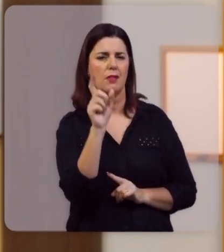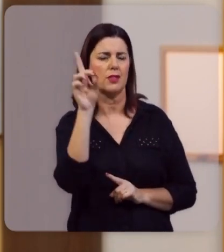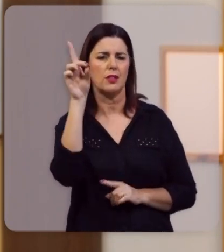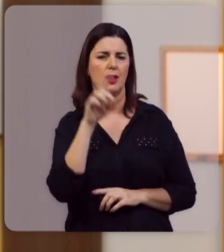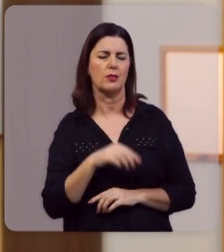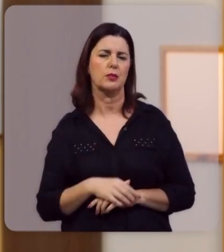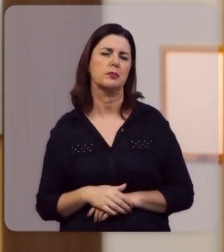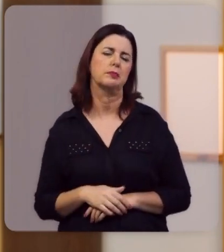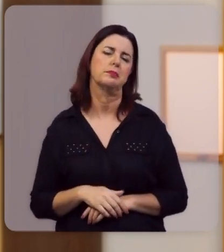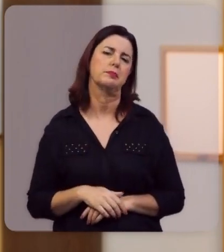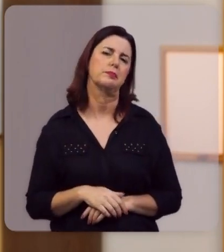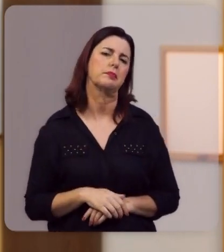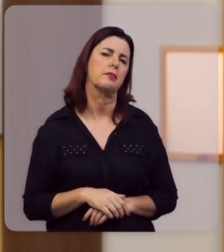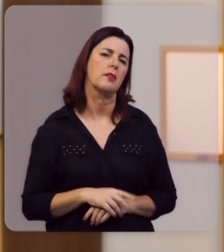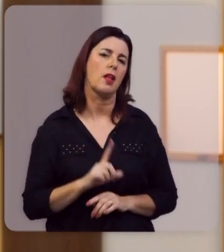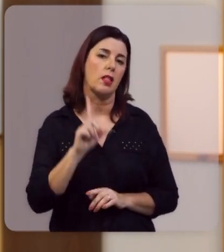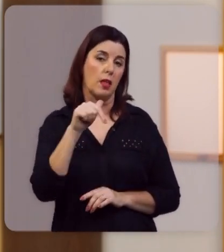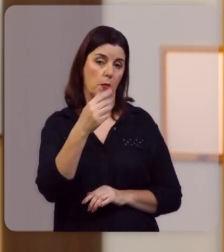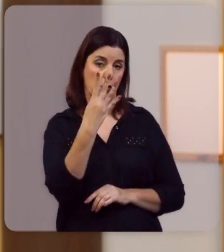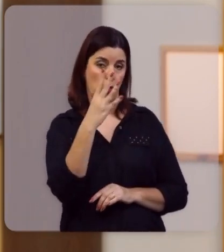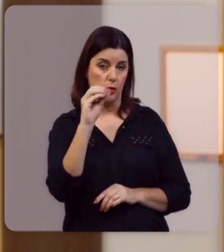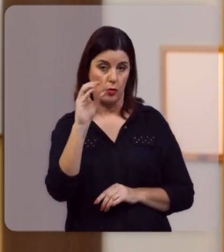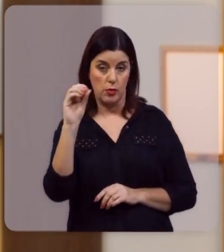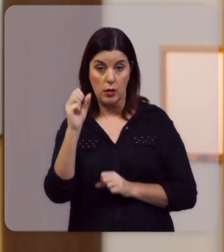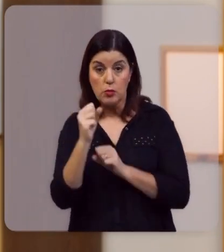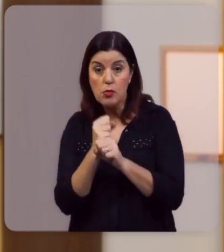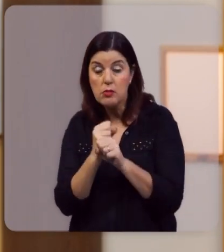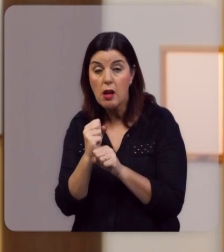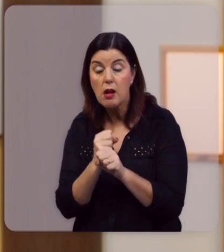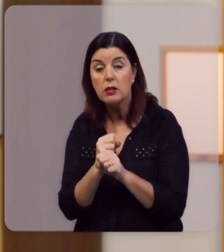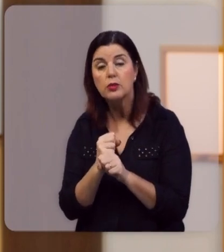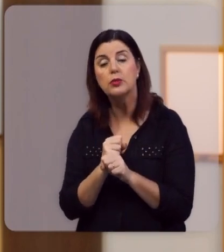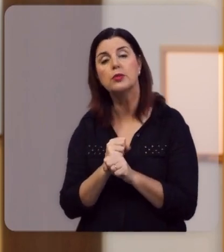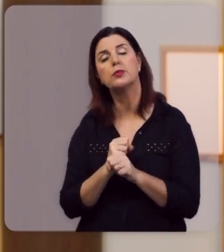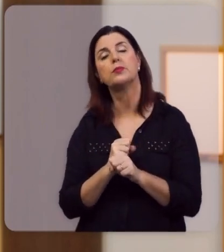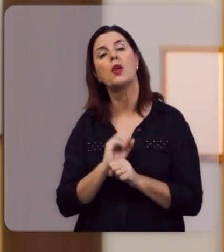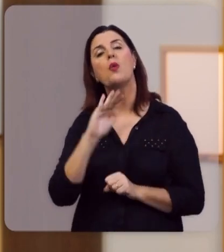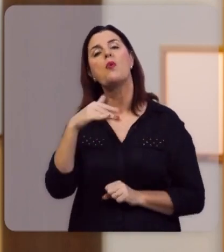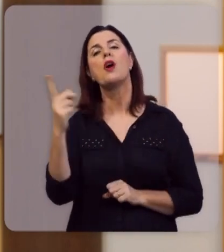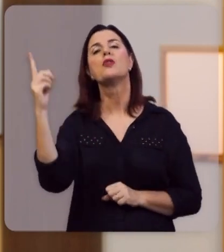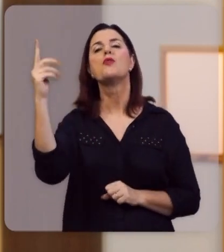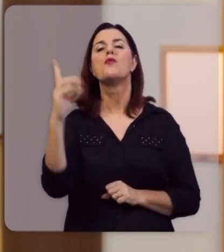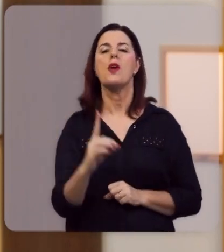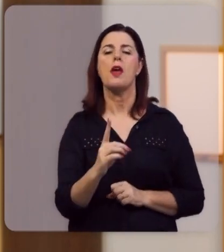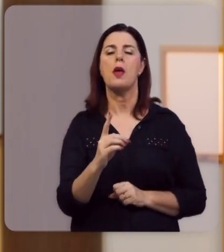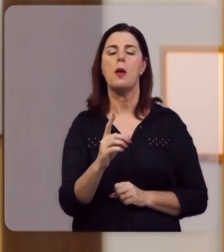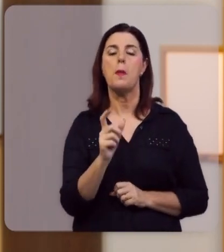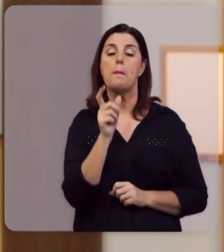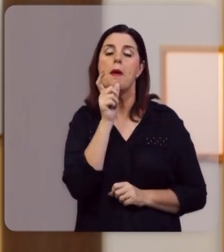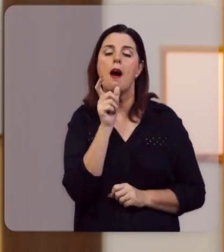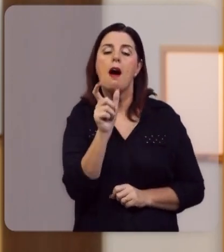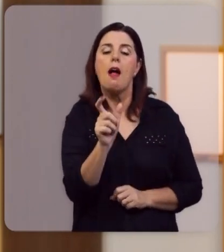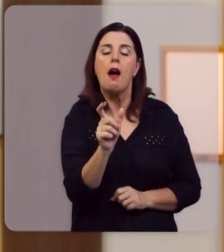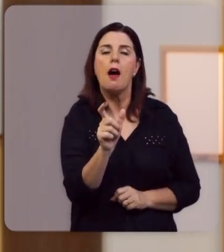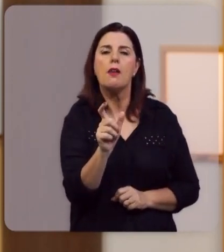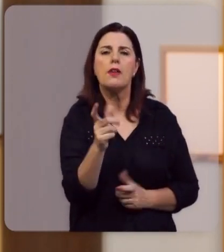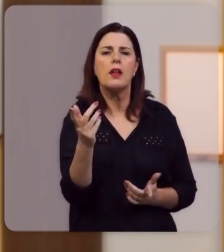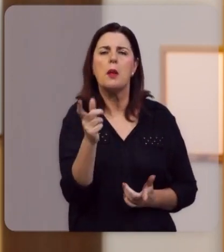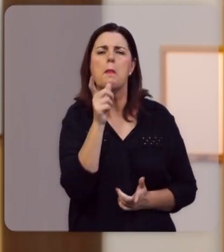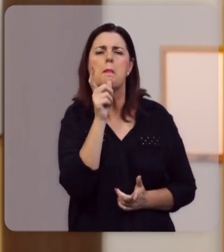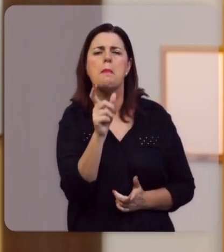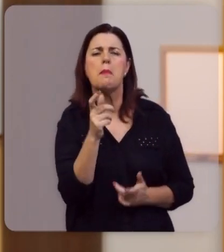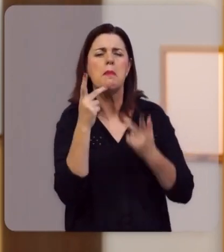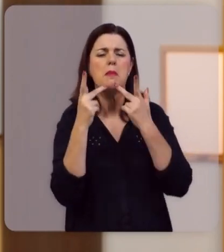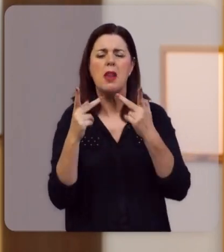Deus. Depois de 400 anos, quando veio a palavra de Deus a João, ele não prega